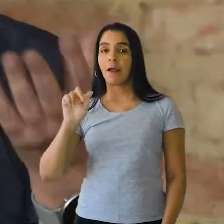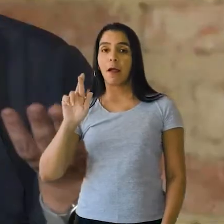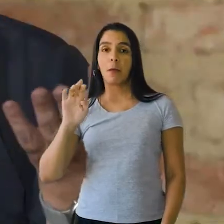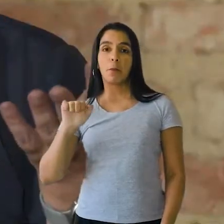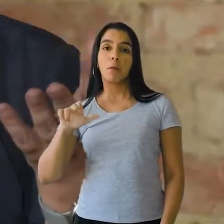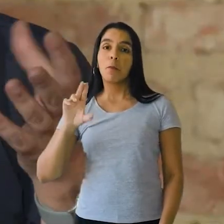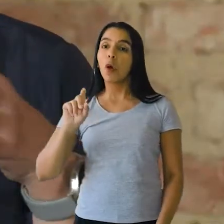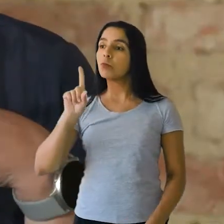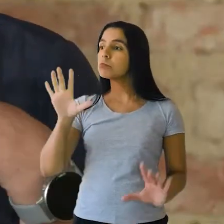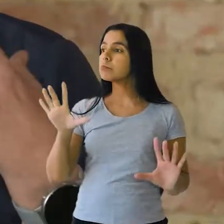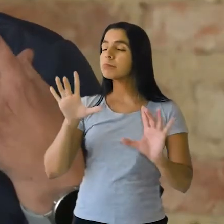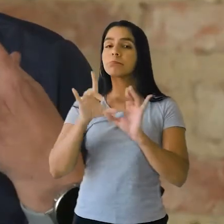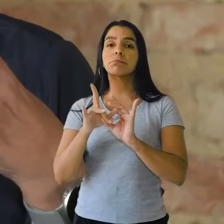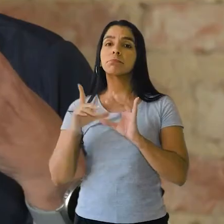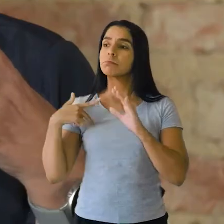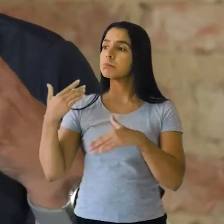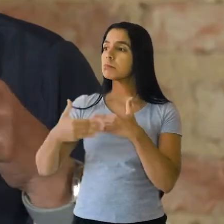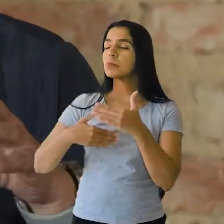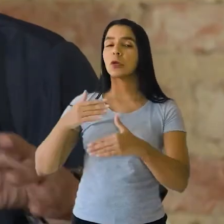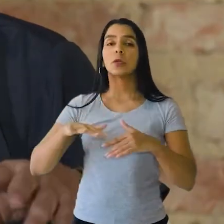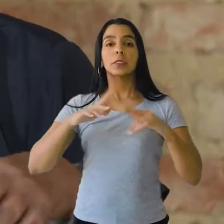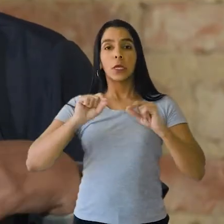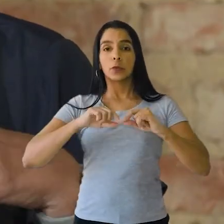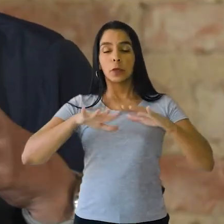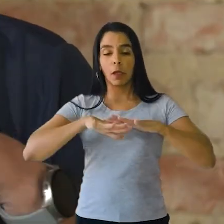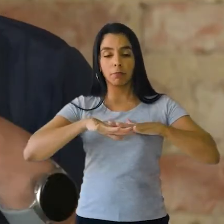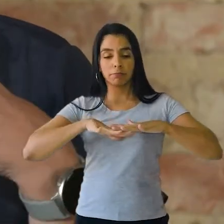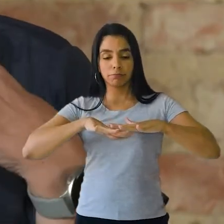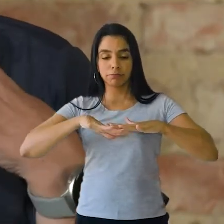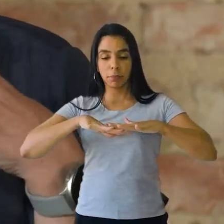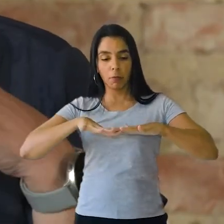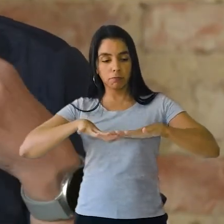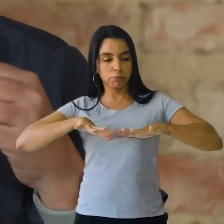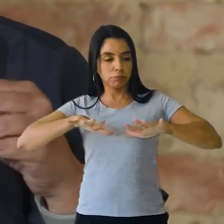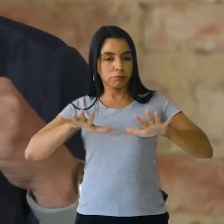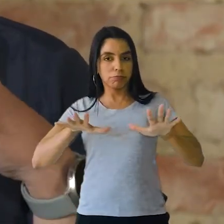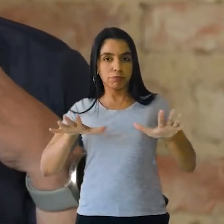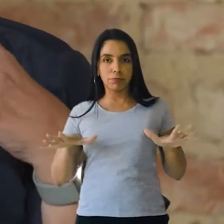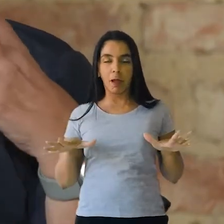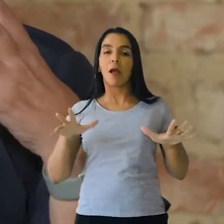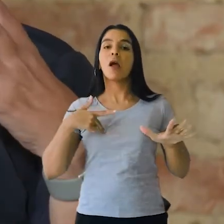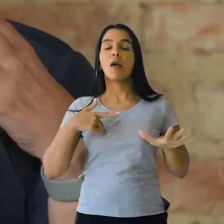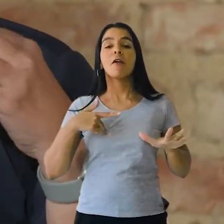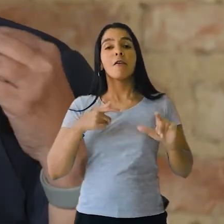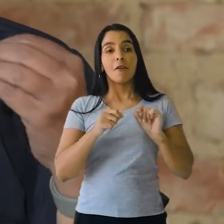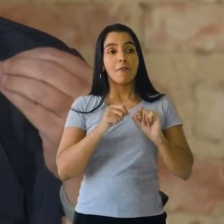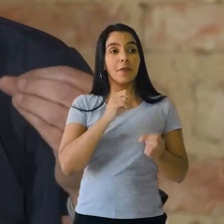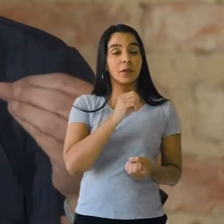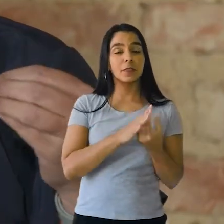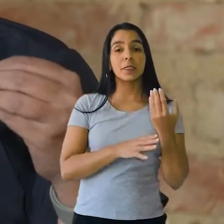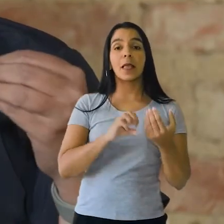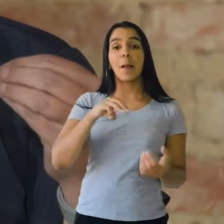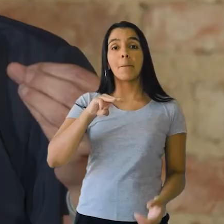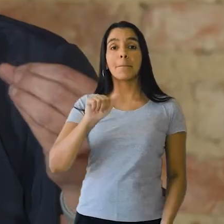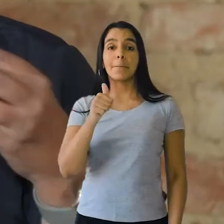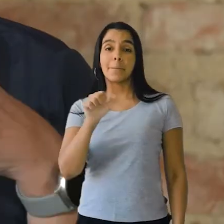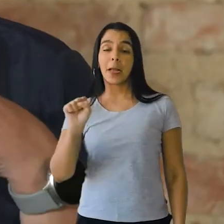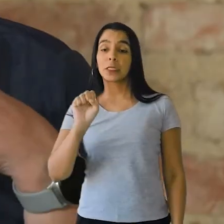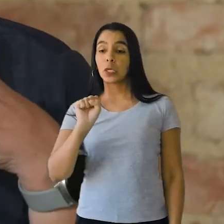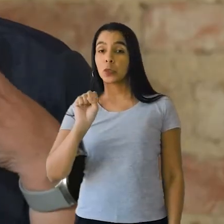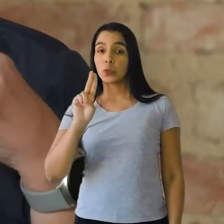E essa escala geológica está justamente relacionada com esses processos tectônicos de fragmentação de supercontinentes,